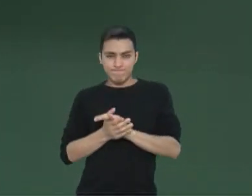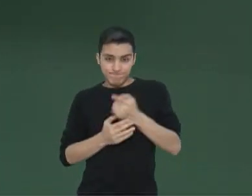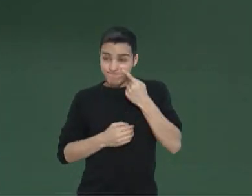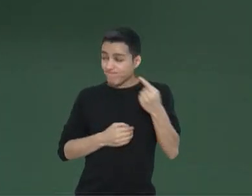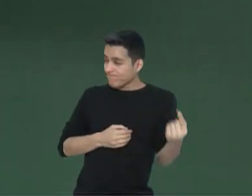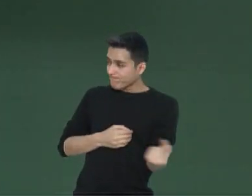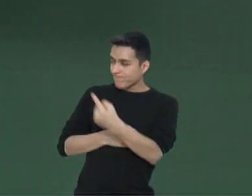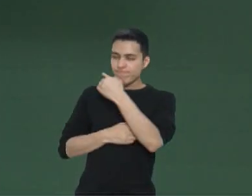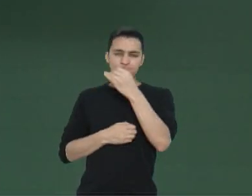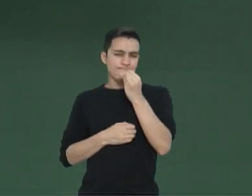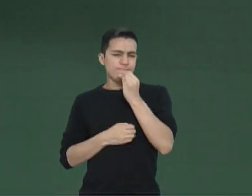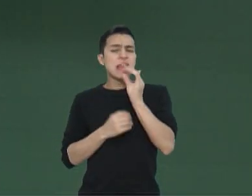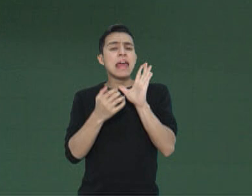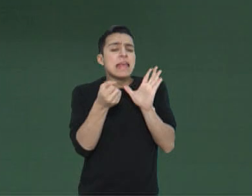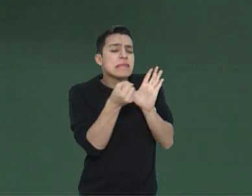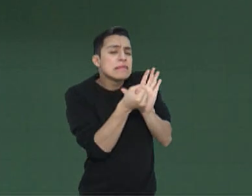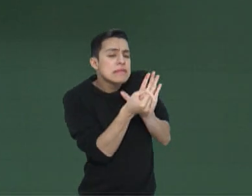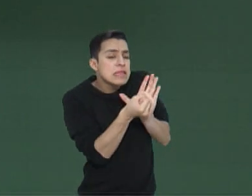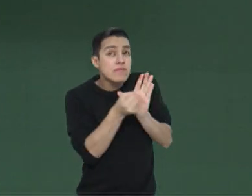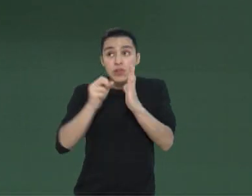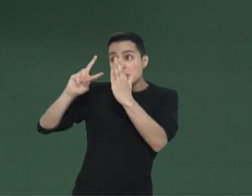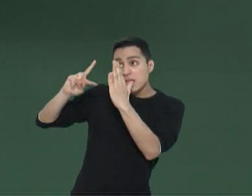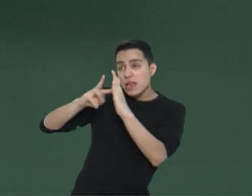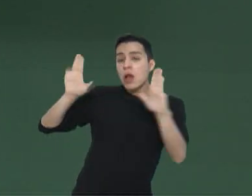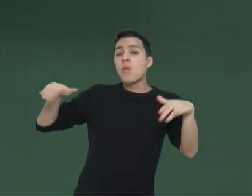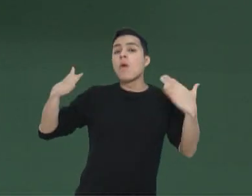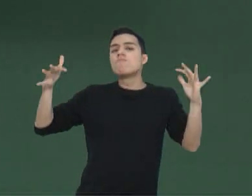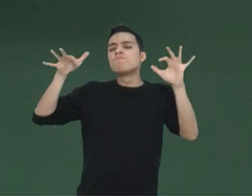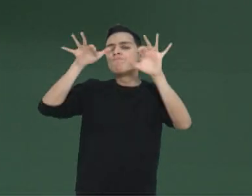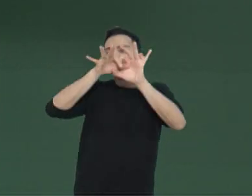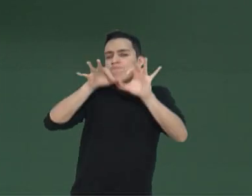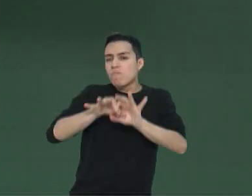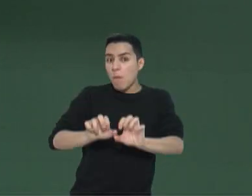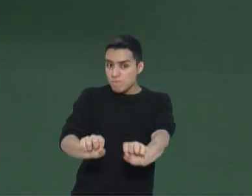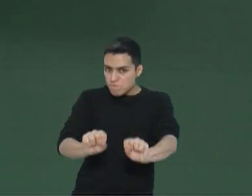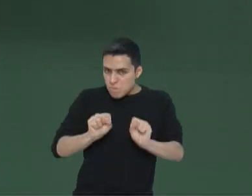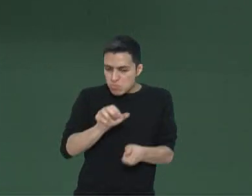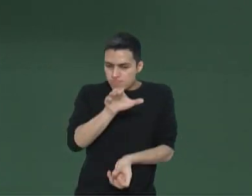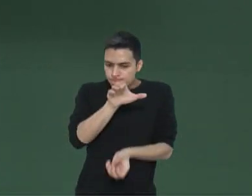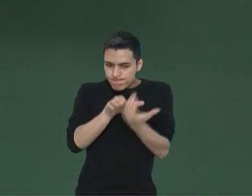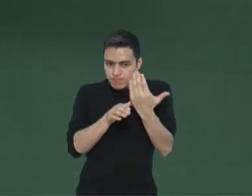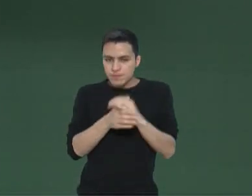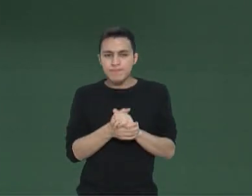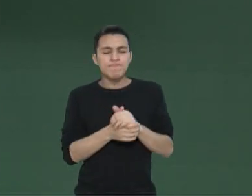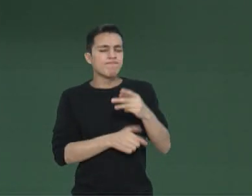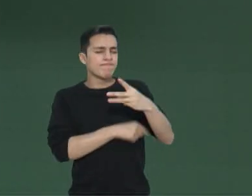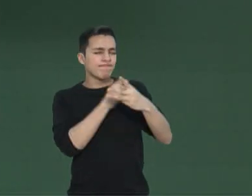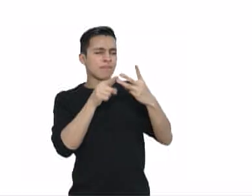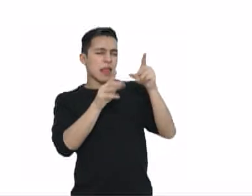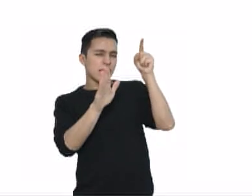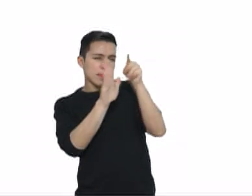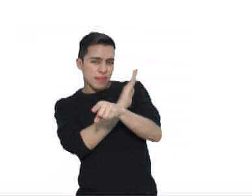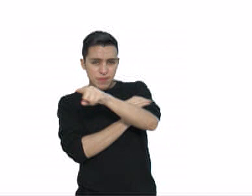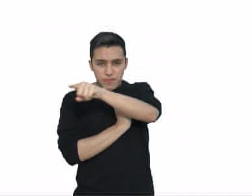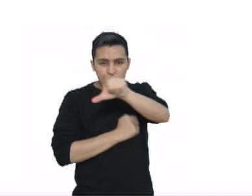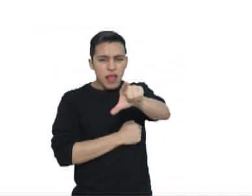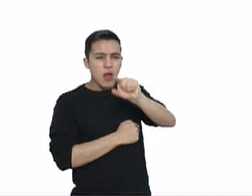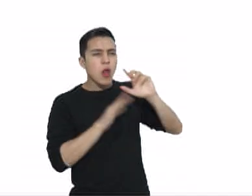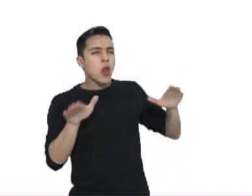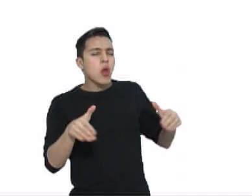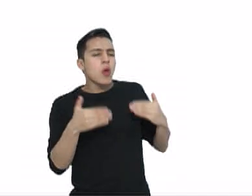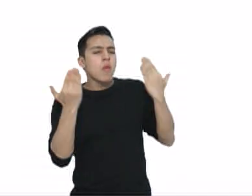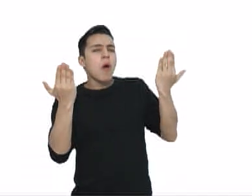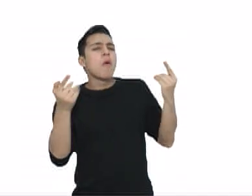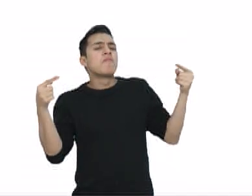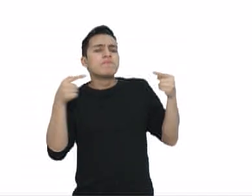observem aqui um exemplo de símbolos e significados que podem ser combinados. Nosso terceiro quiz, marque a alternativa que se